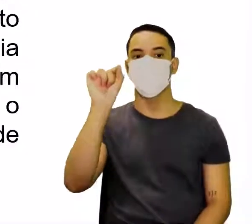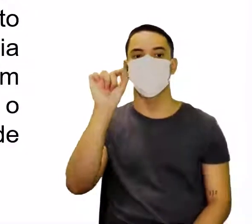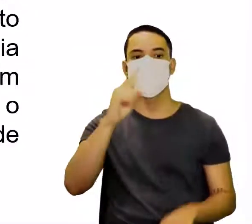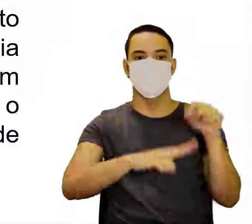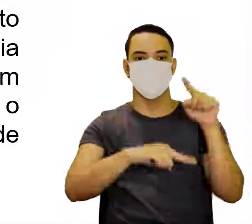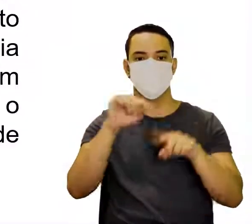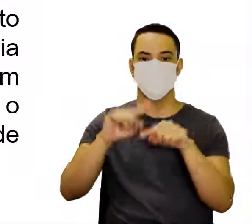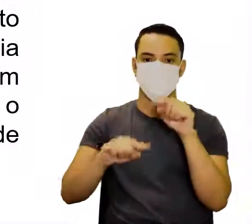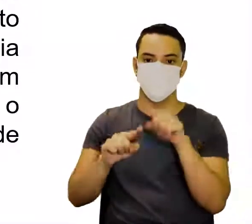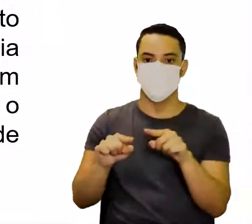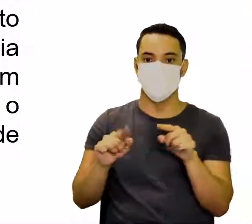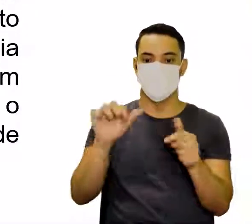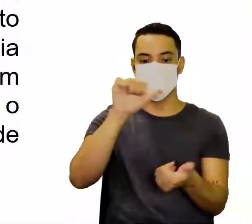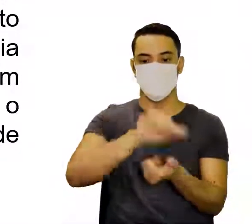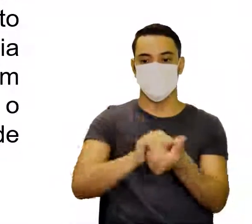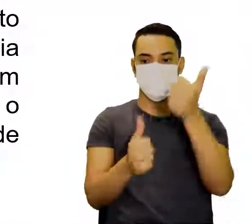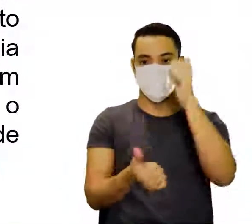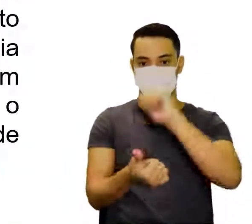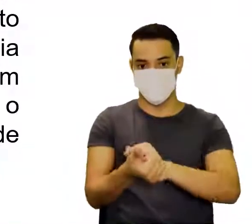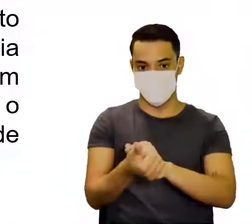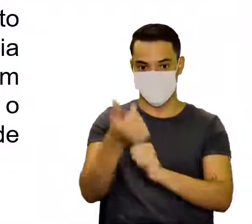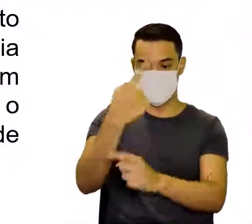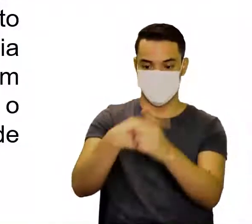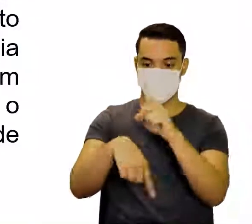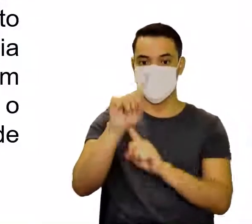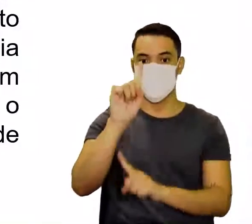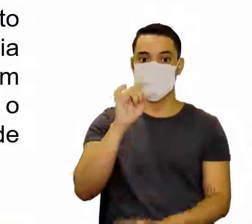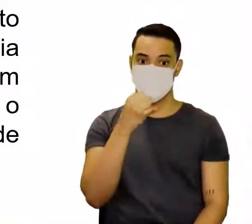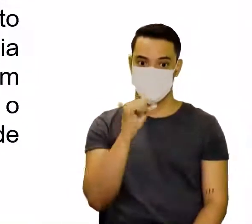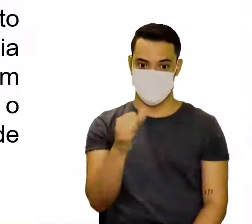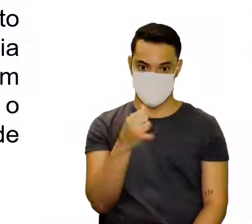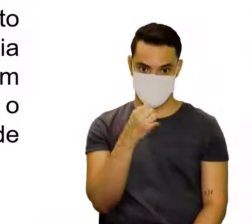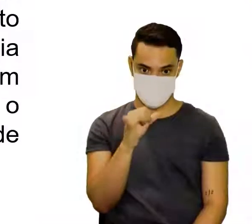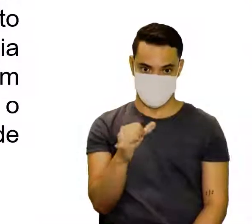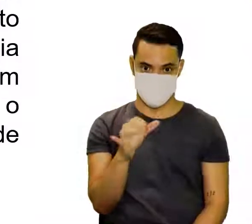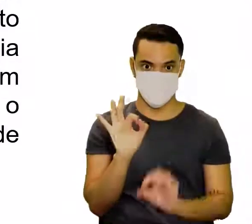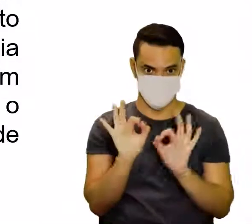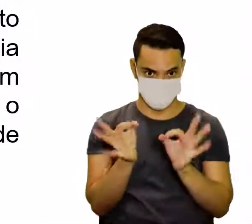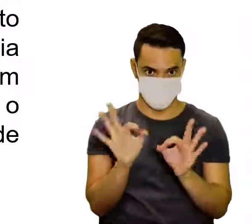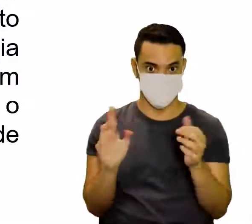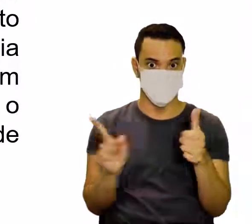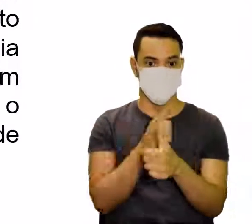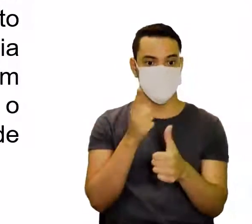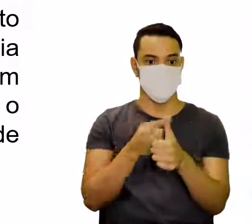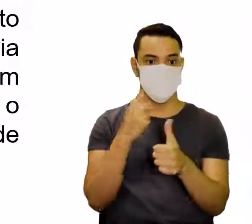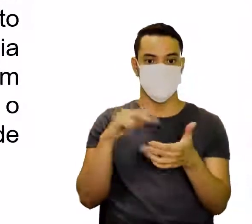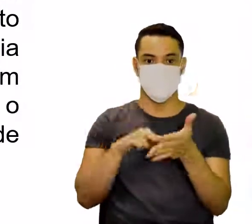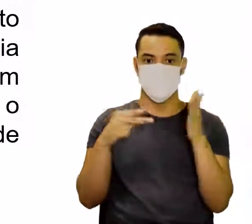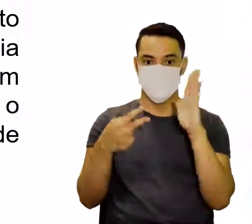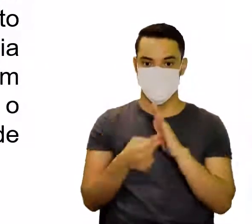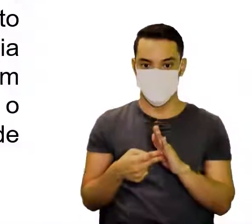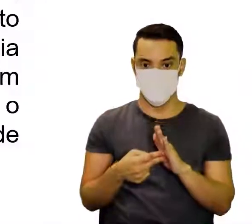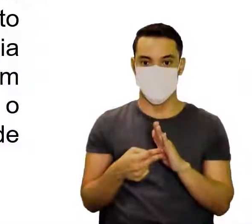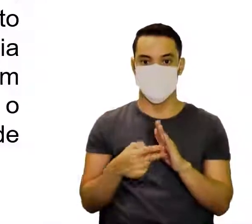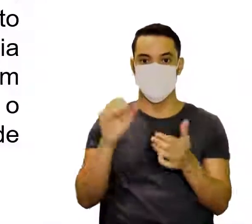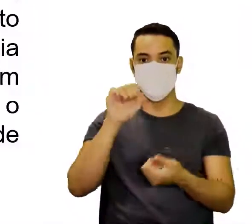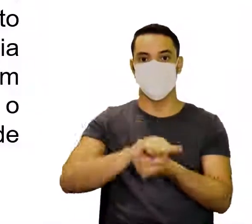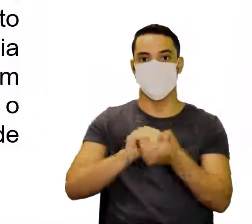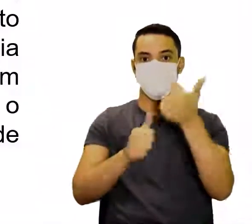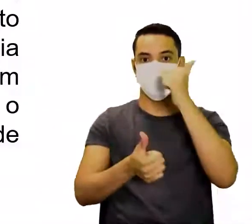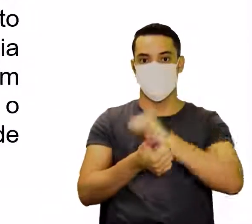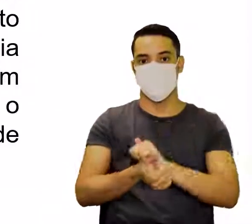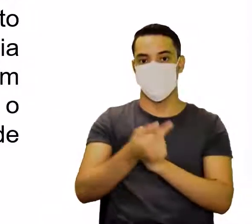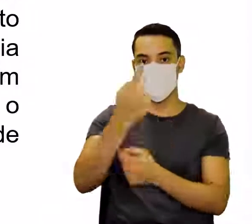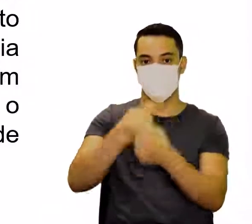que convertem energia, ok? Vamos lá, primeira definição, converte